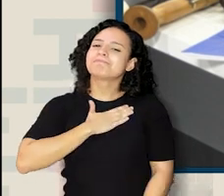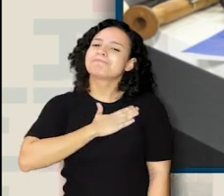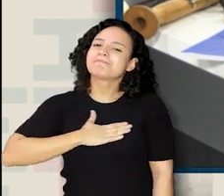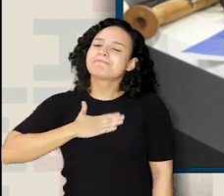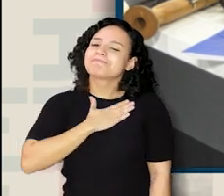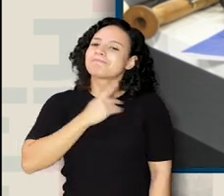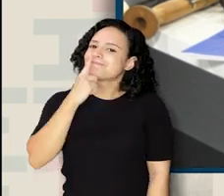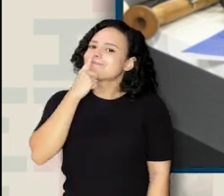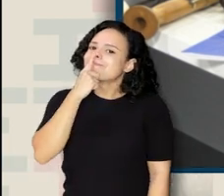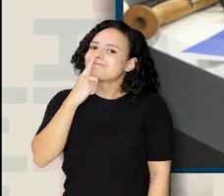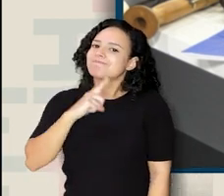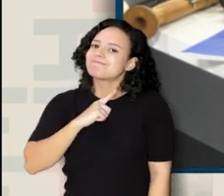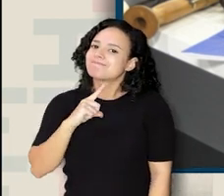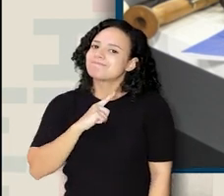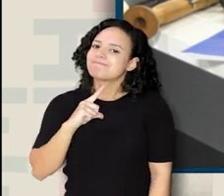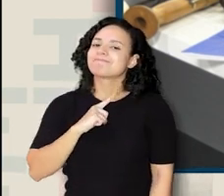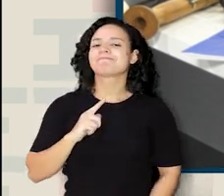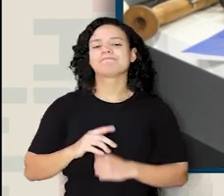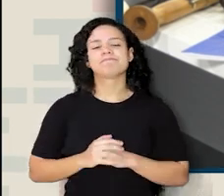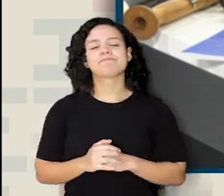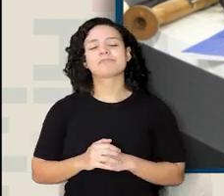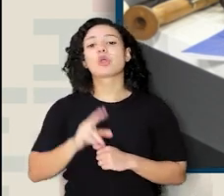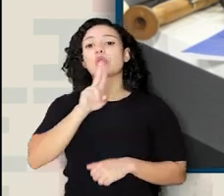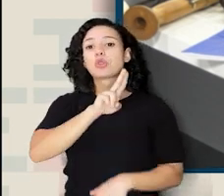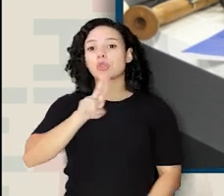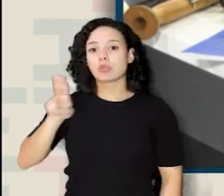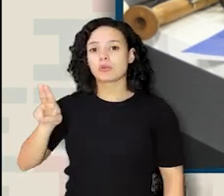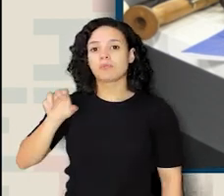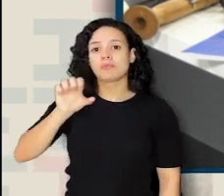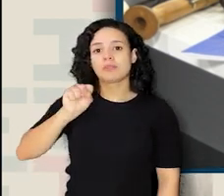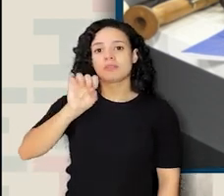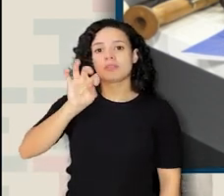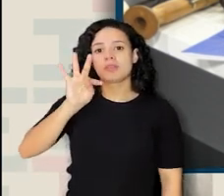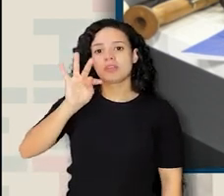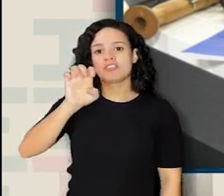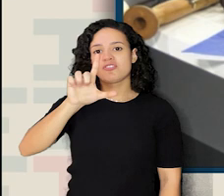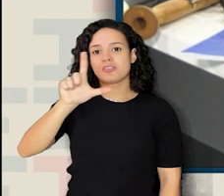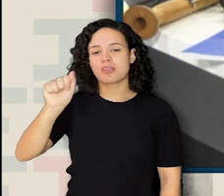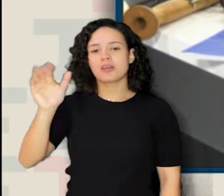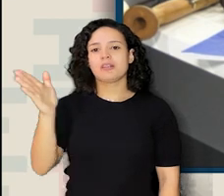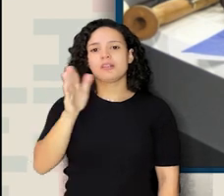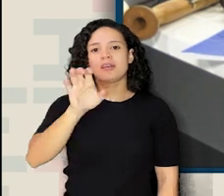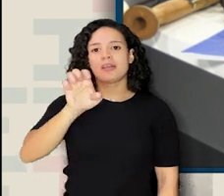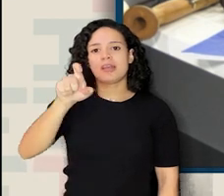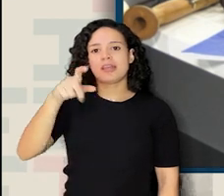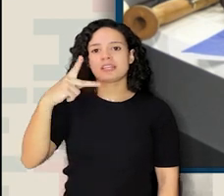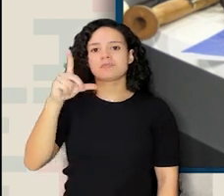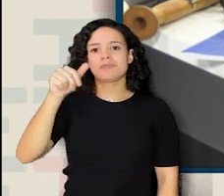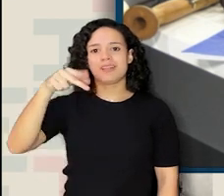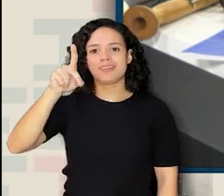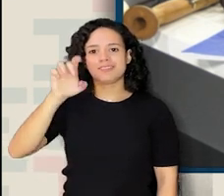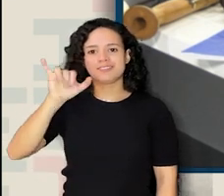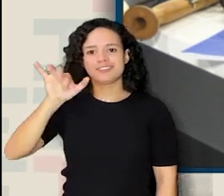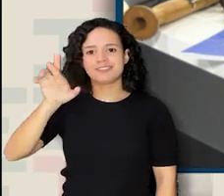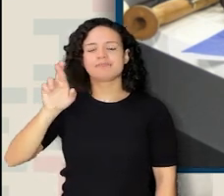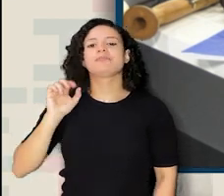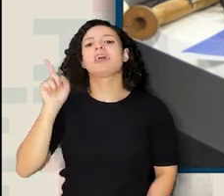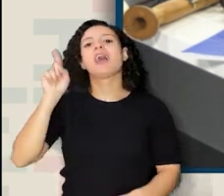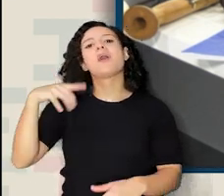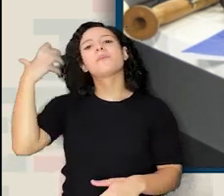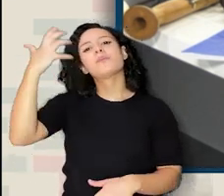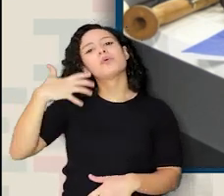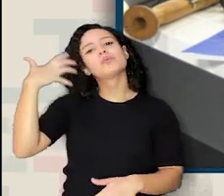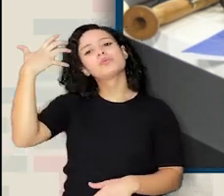que tem uma relação afetiva para mim. Ela se chama Stella Splendors, é